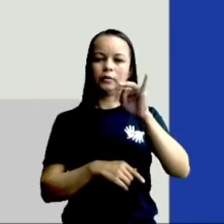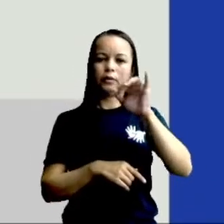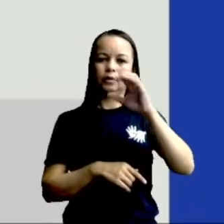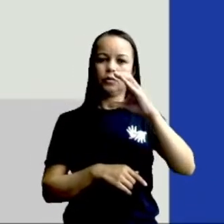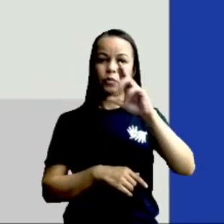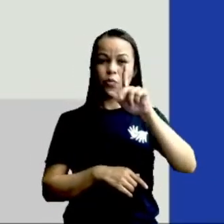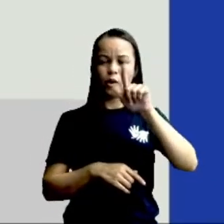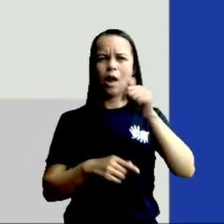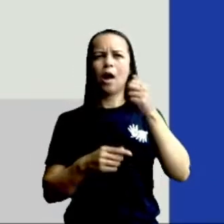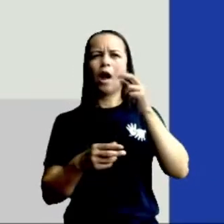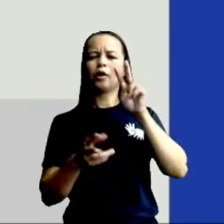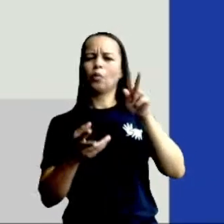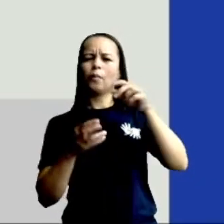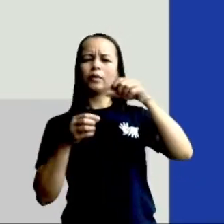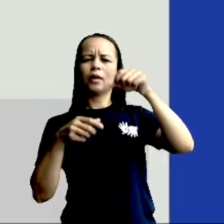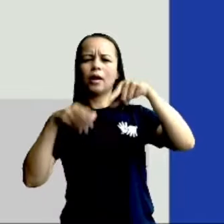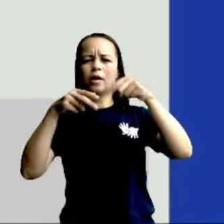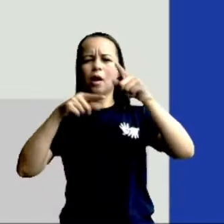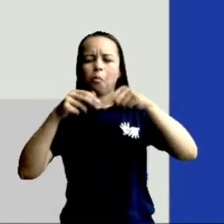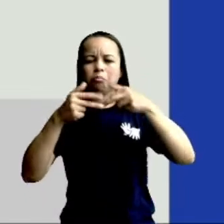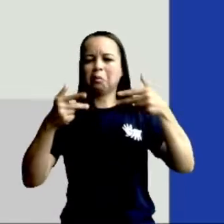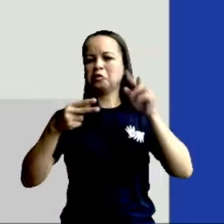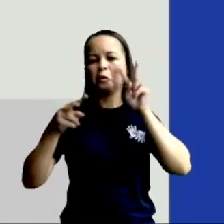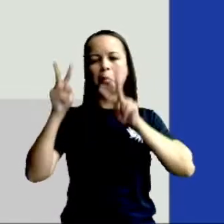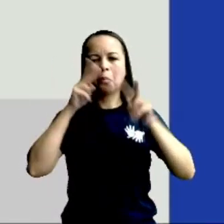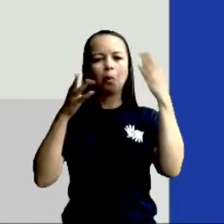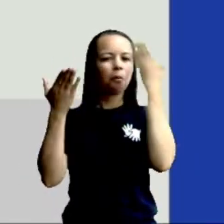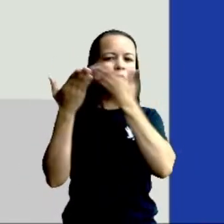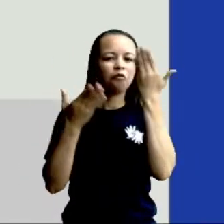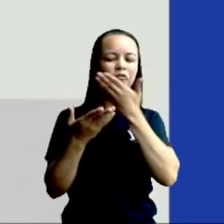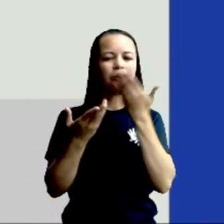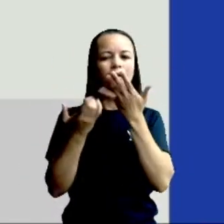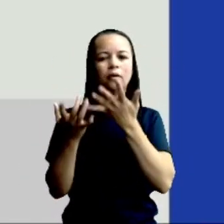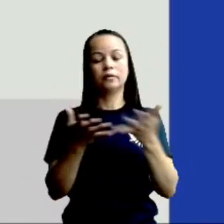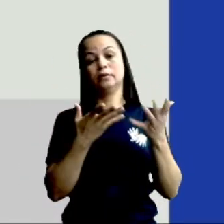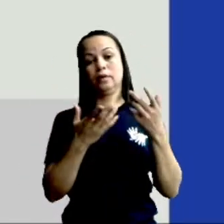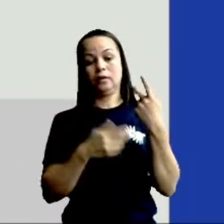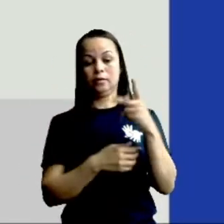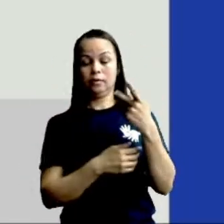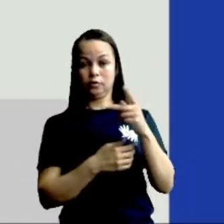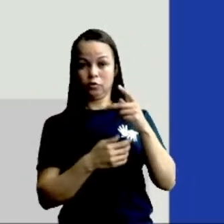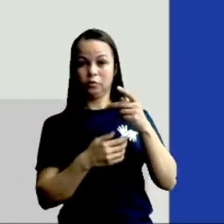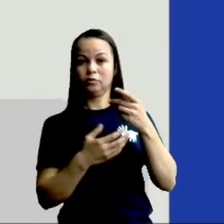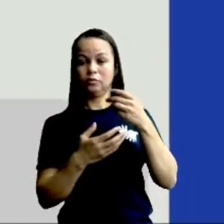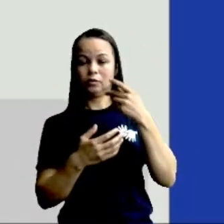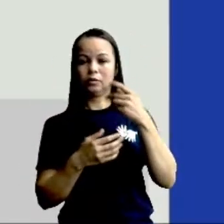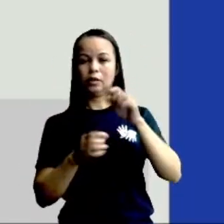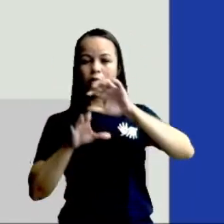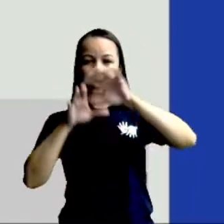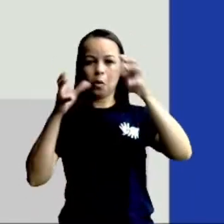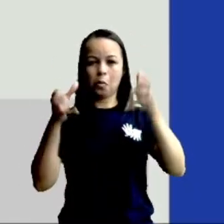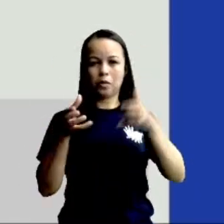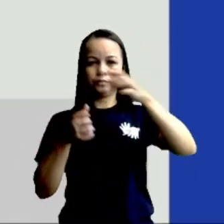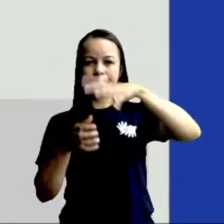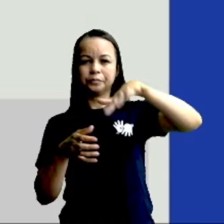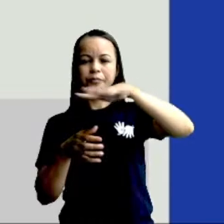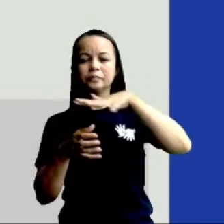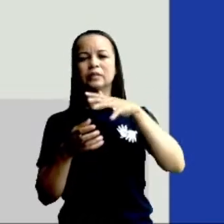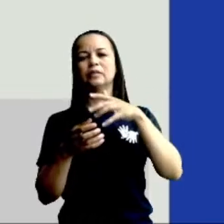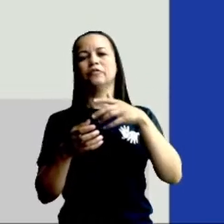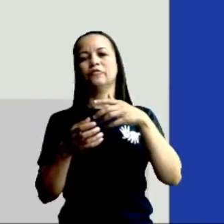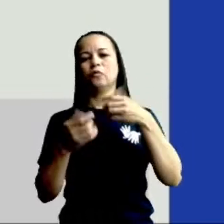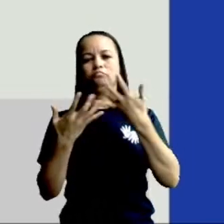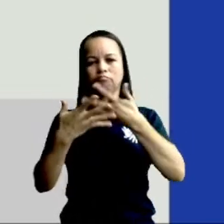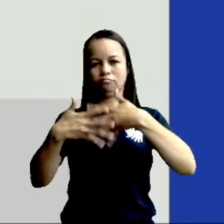ali ó, suspenso, que a gente não vê a olho nu. Entendeu? Essa substância de poluentes atmosféricos provém de fontes